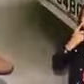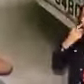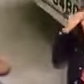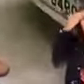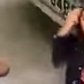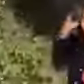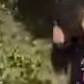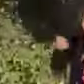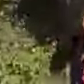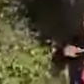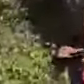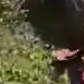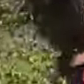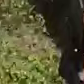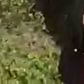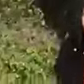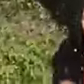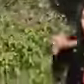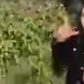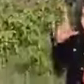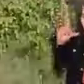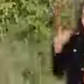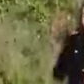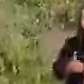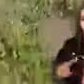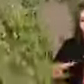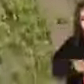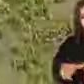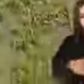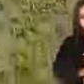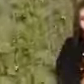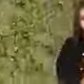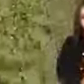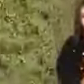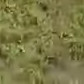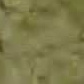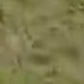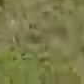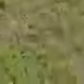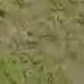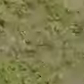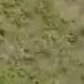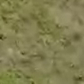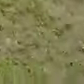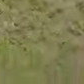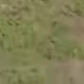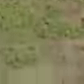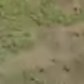agradece aos trabalhadores do campo. Bosco Carneiro, mandato de trabalho.